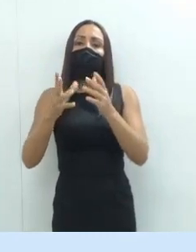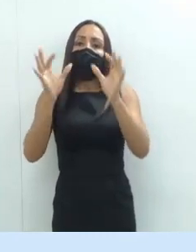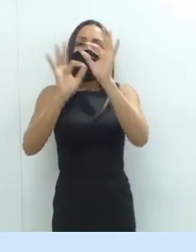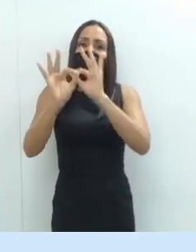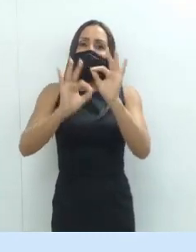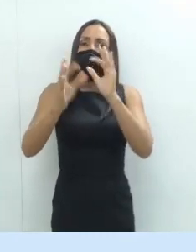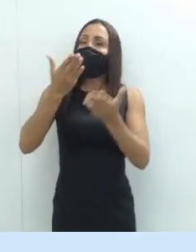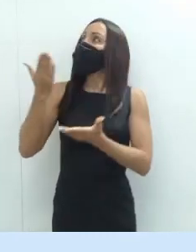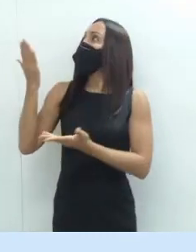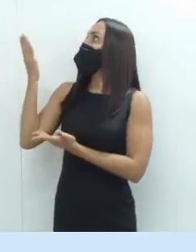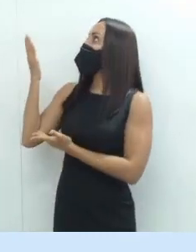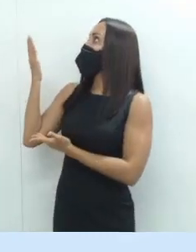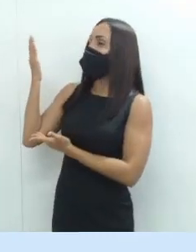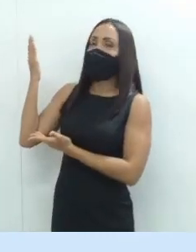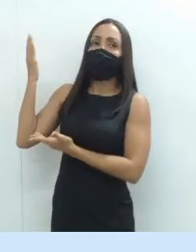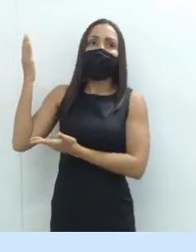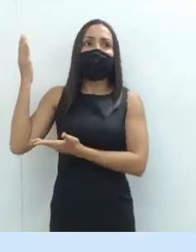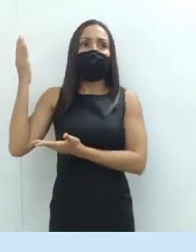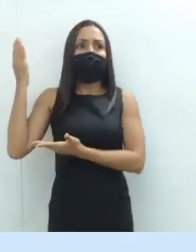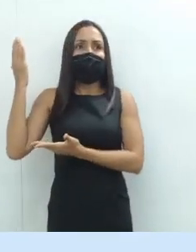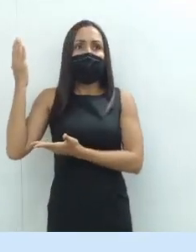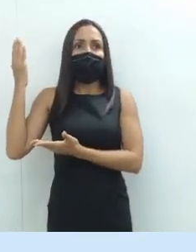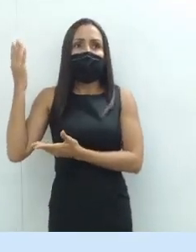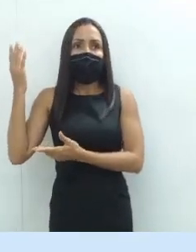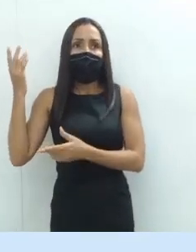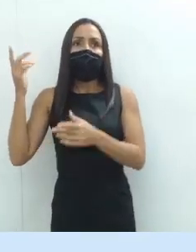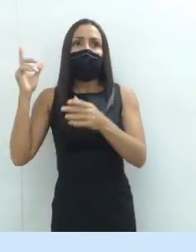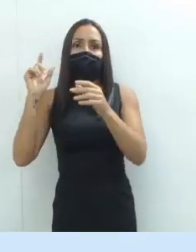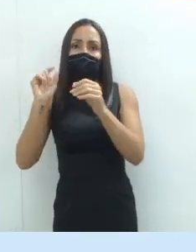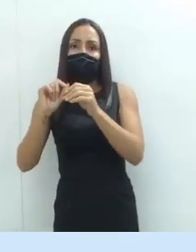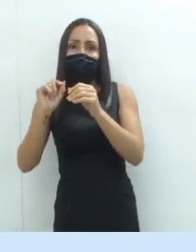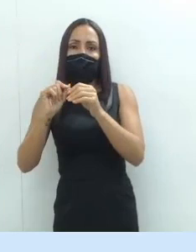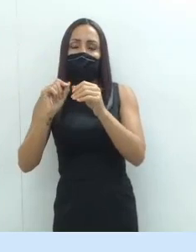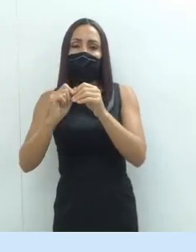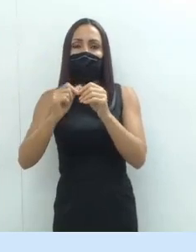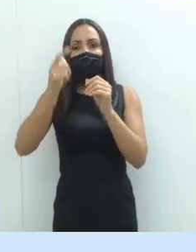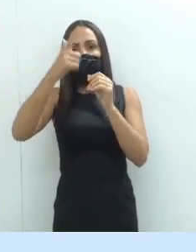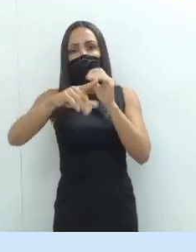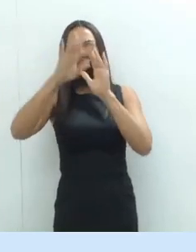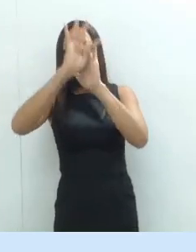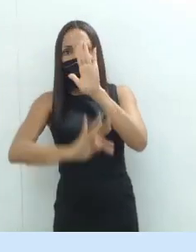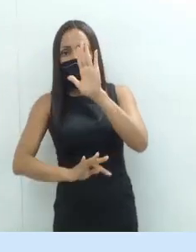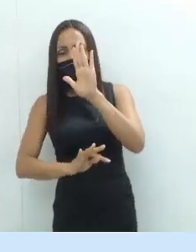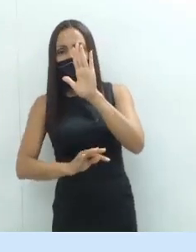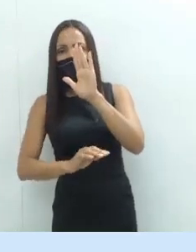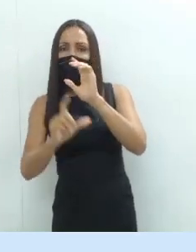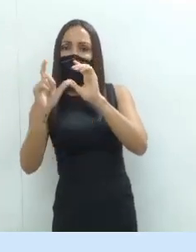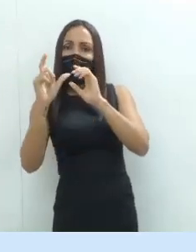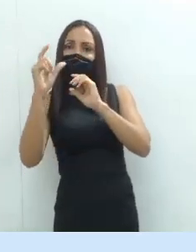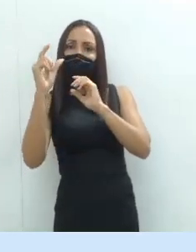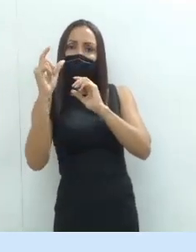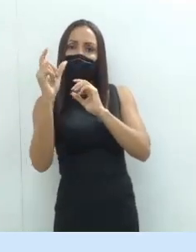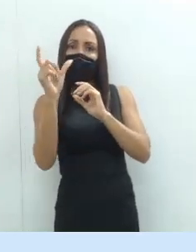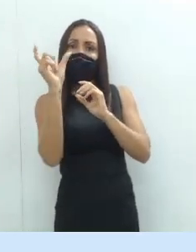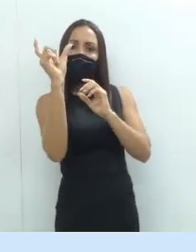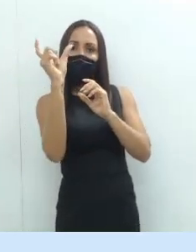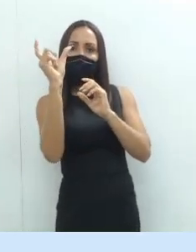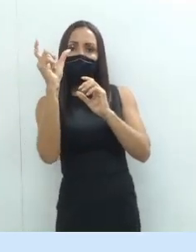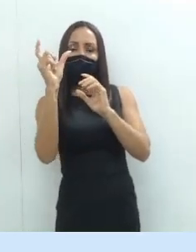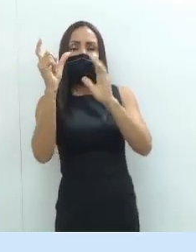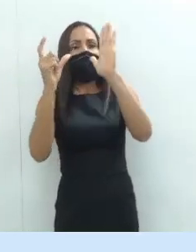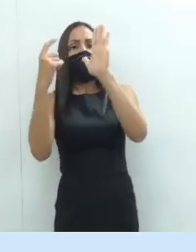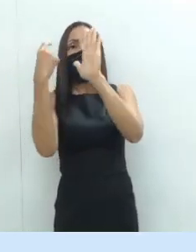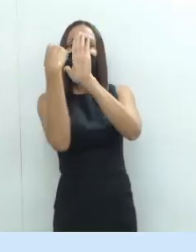o destaque das palavras-chave. Eu fiz uma retextualização desse trecho do texto original, modificando